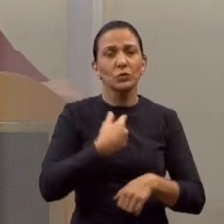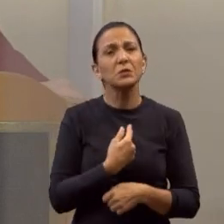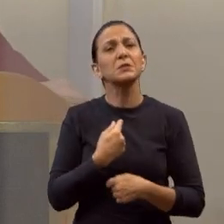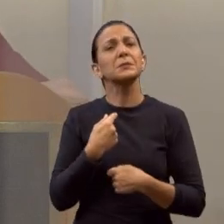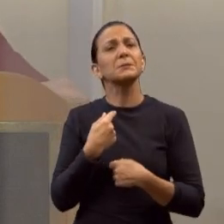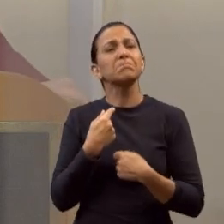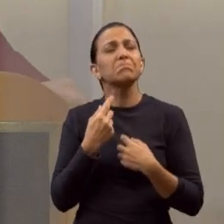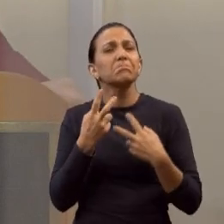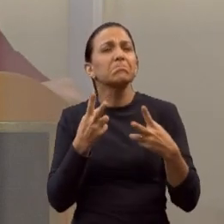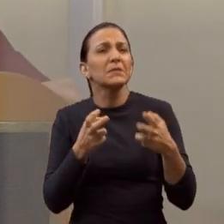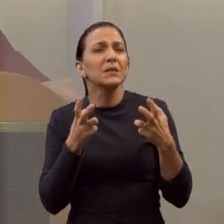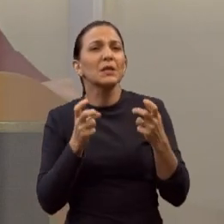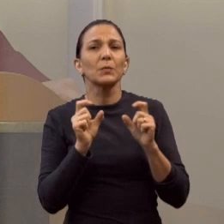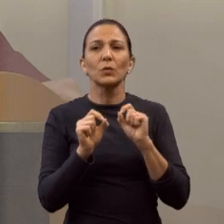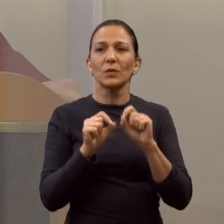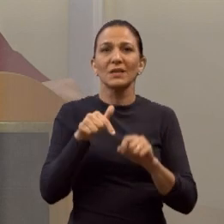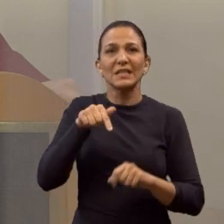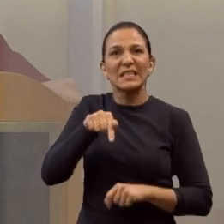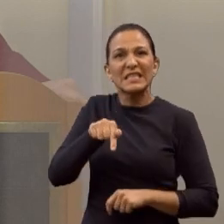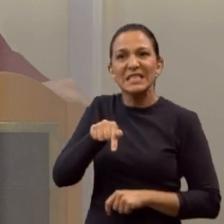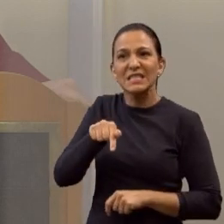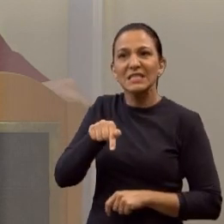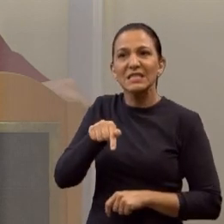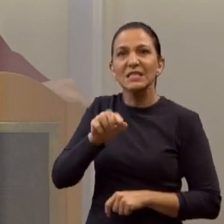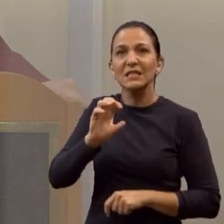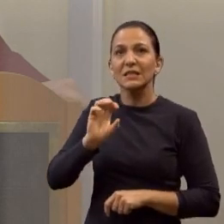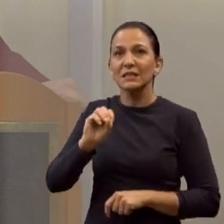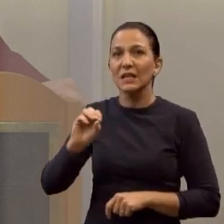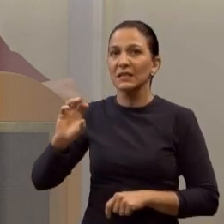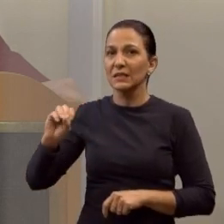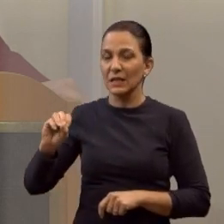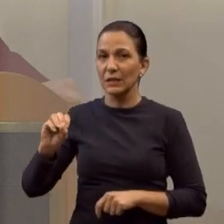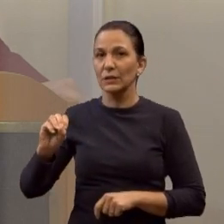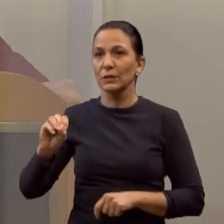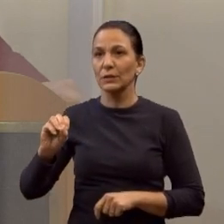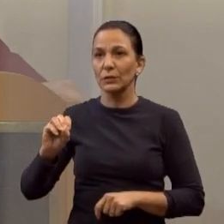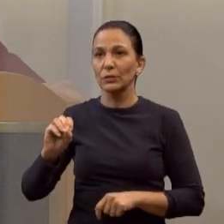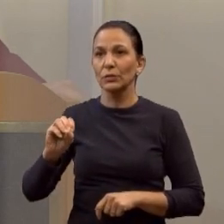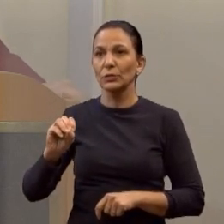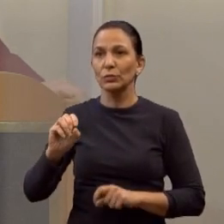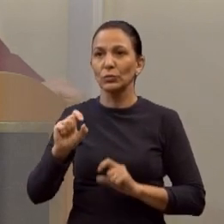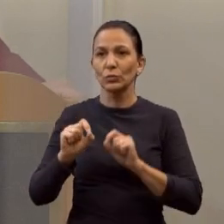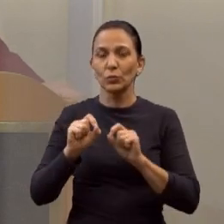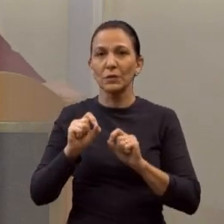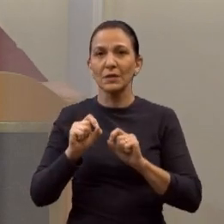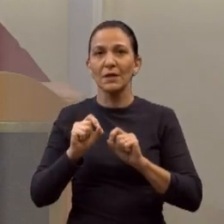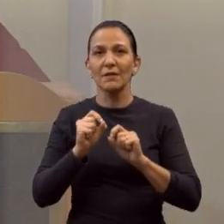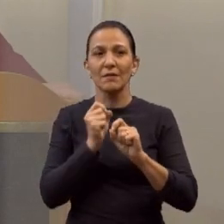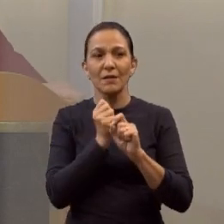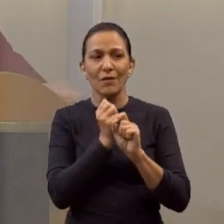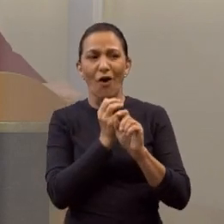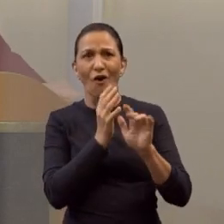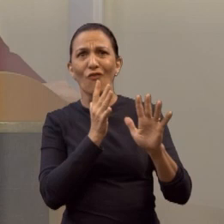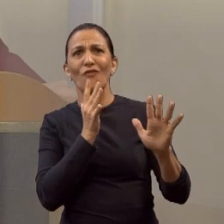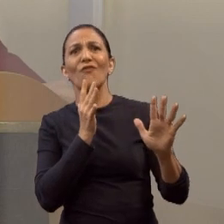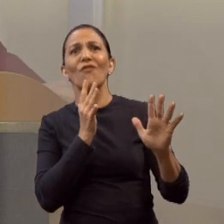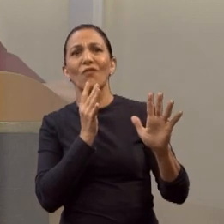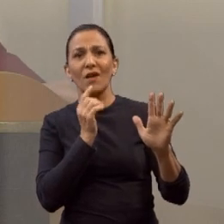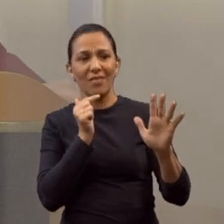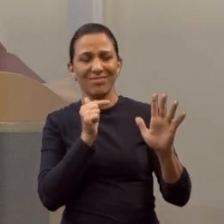nisso, que existem 700 encaminhamentos represados no centro de